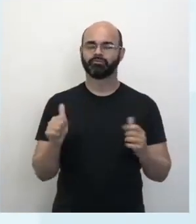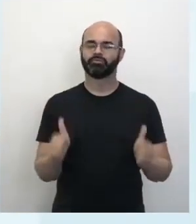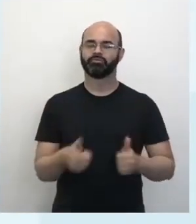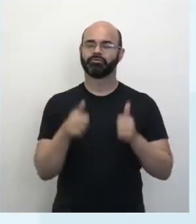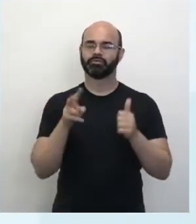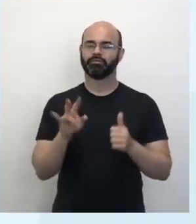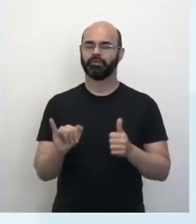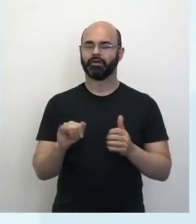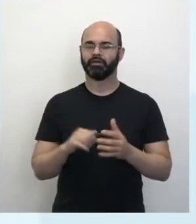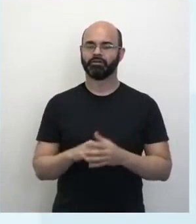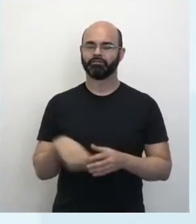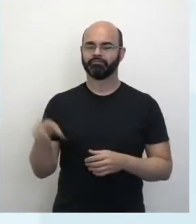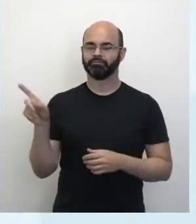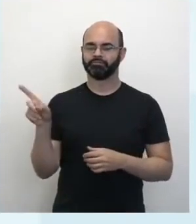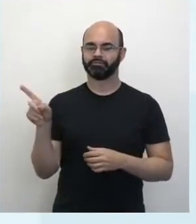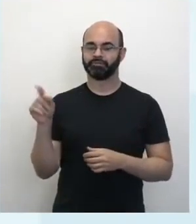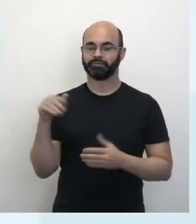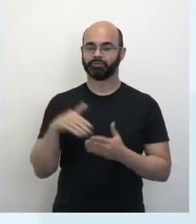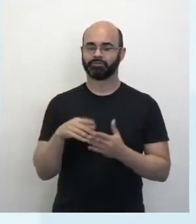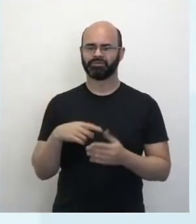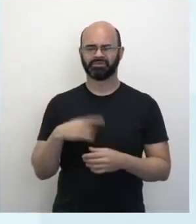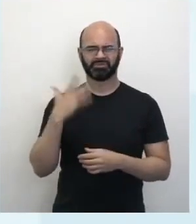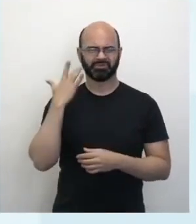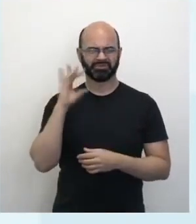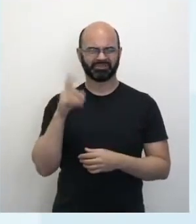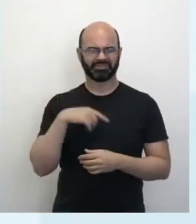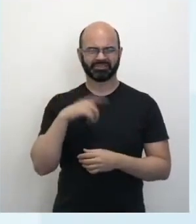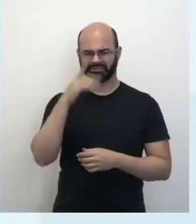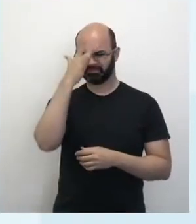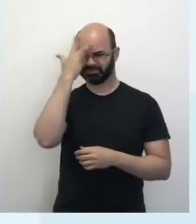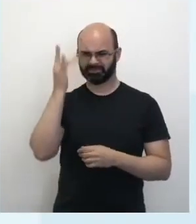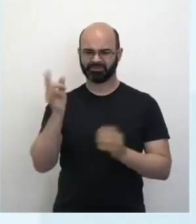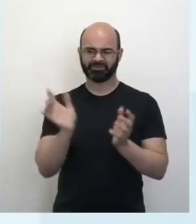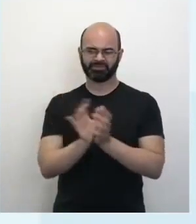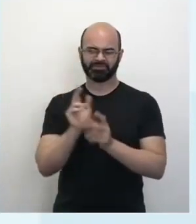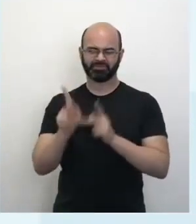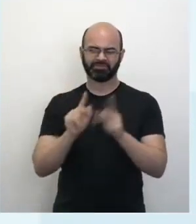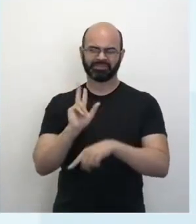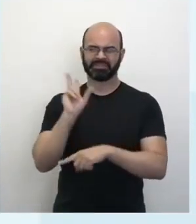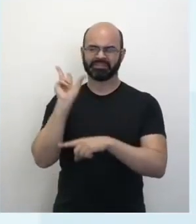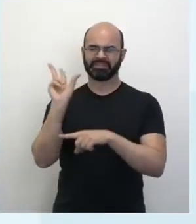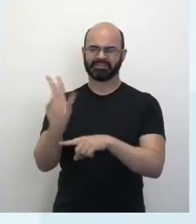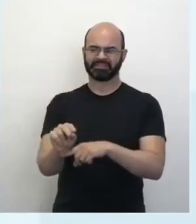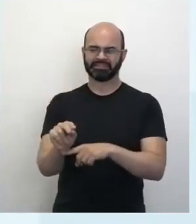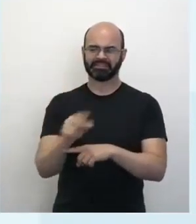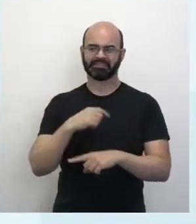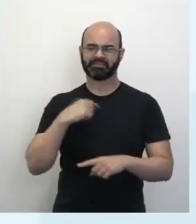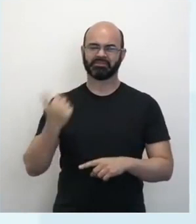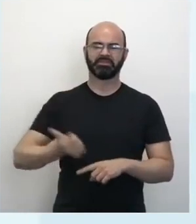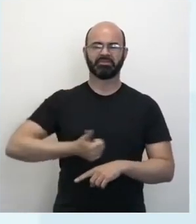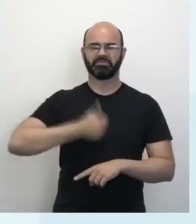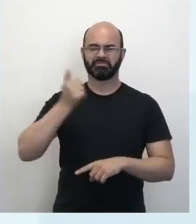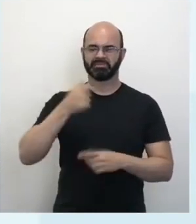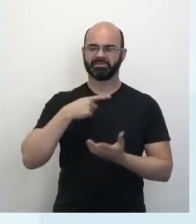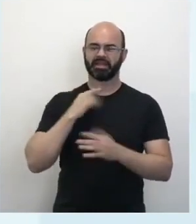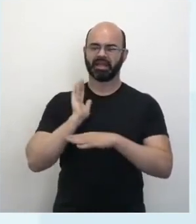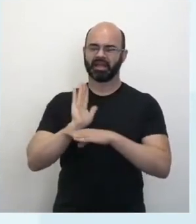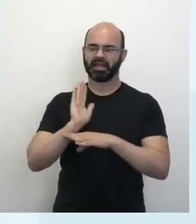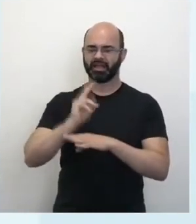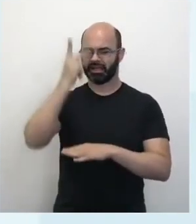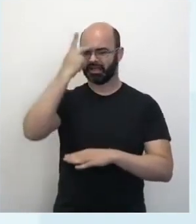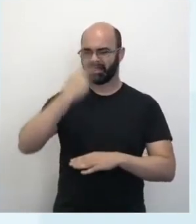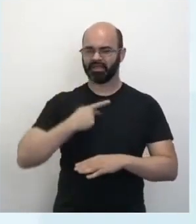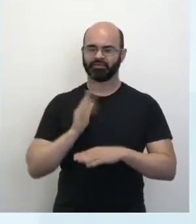pode melhorar. Não sei se consigo enganar o público a ponto de virar best-seller de autoajuda.